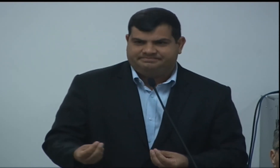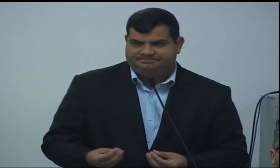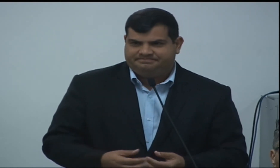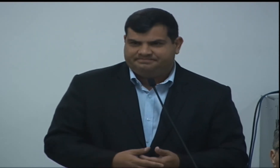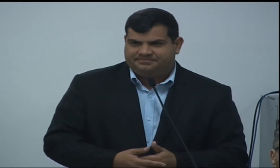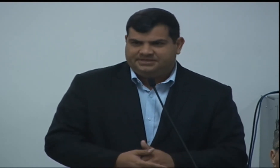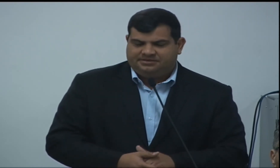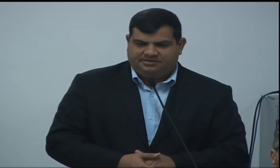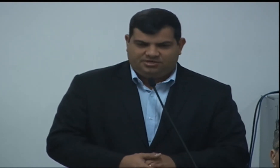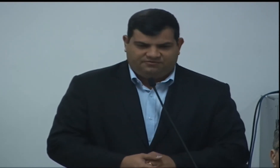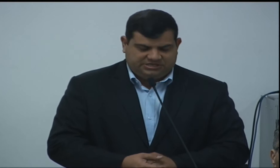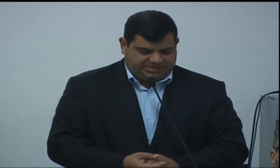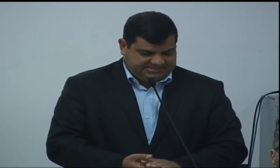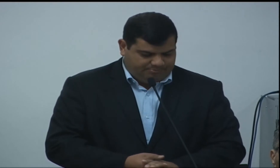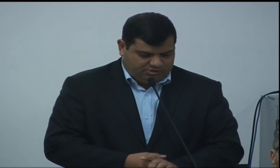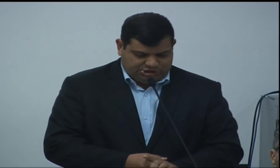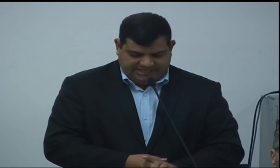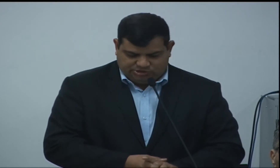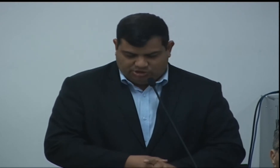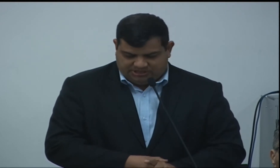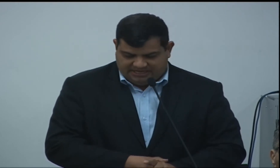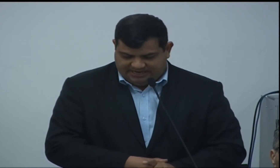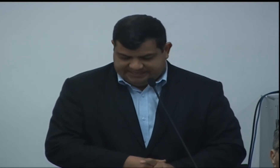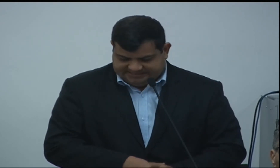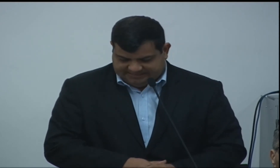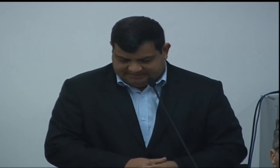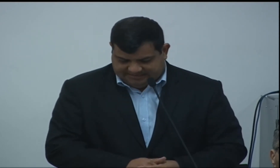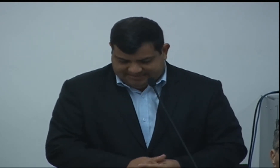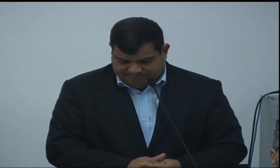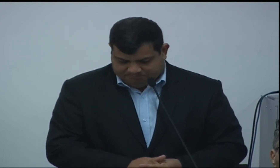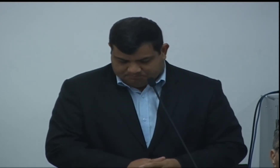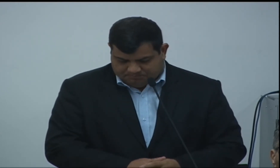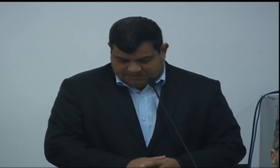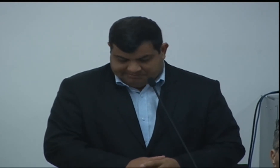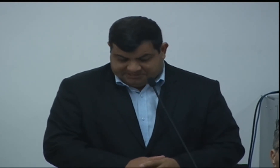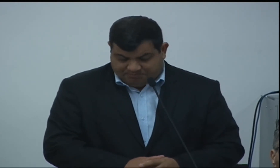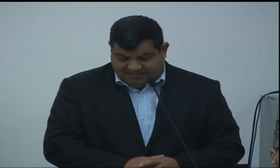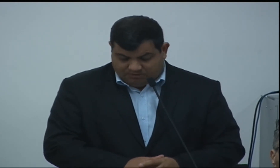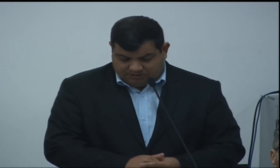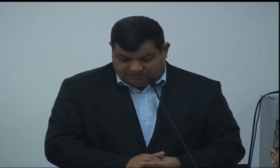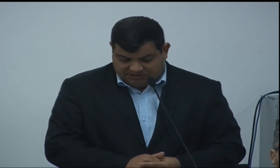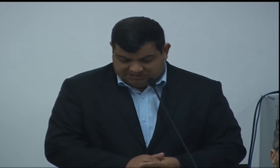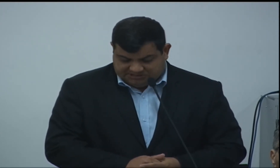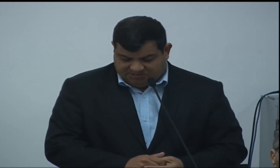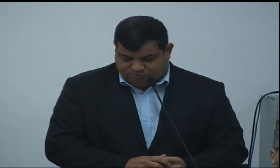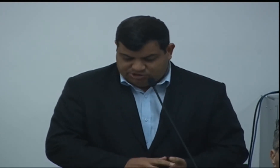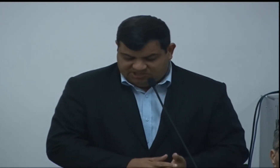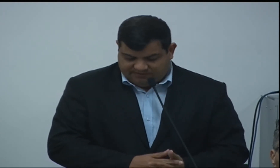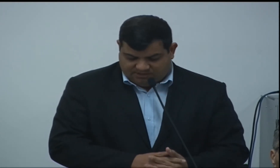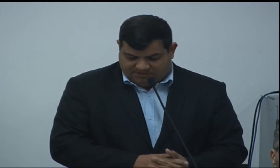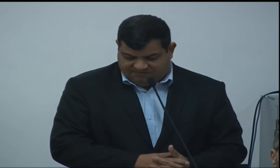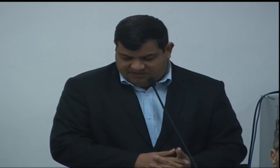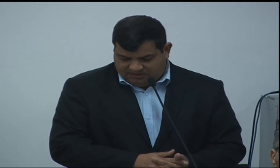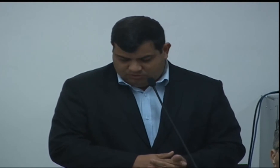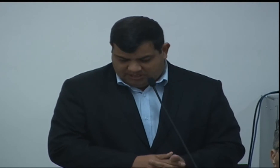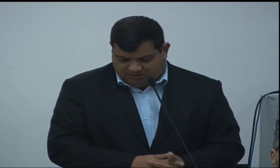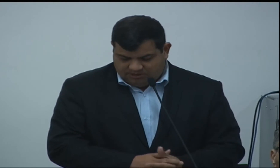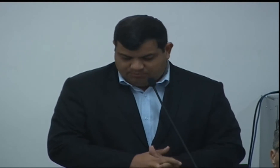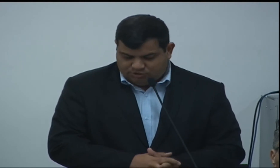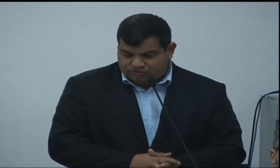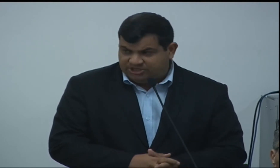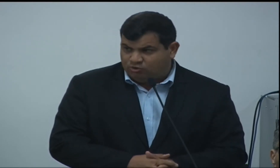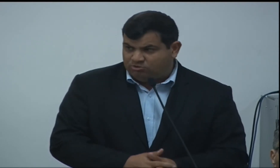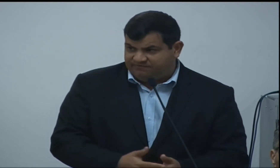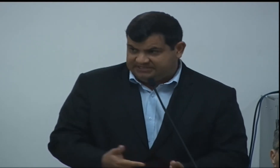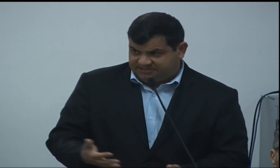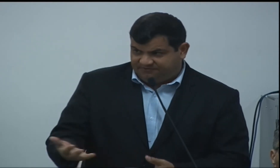família. Então eu vejo que esse projeto só tem a acrescentar. Espero que, se possível também, vereadora Carolina